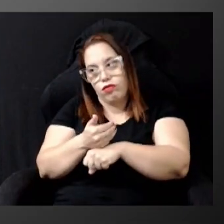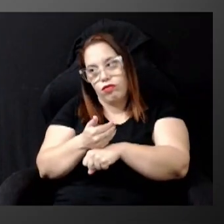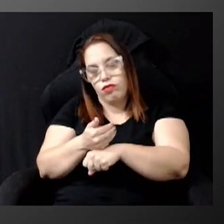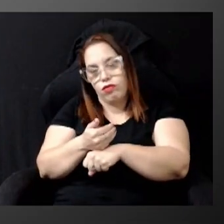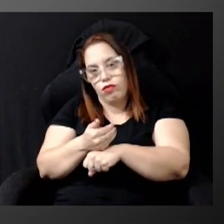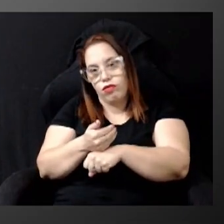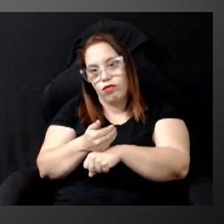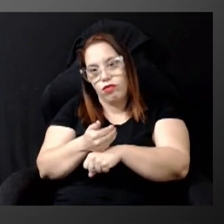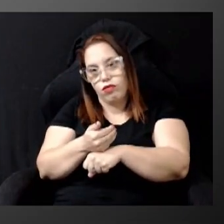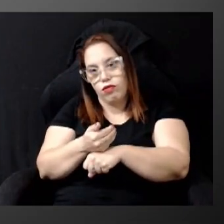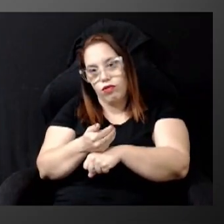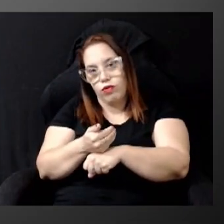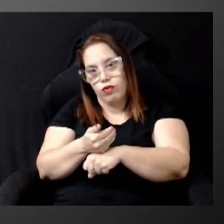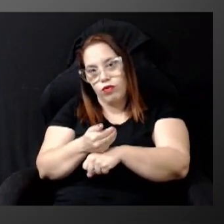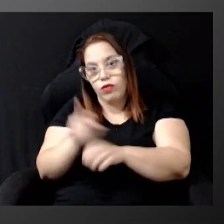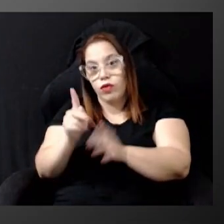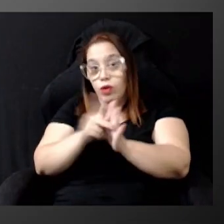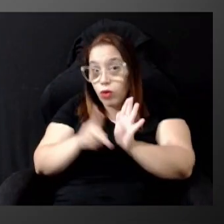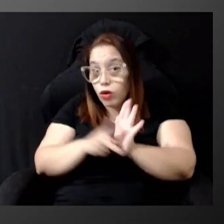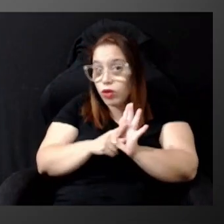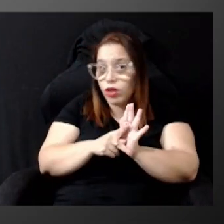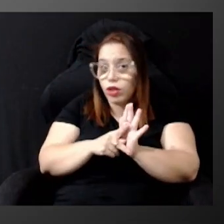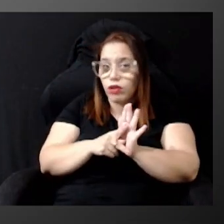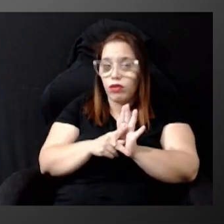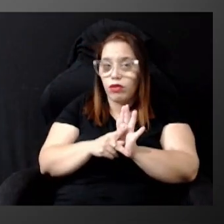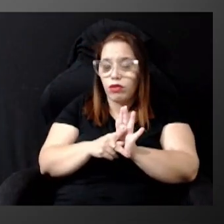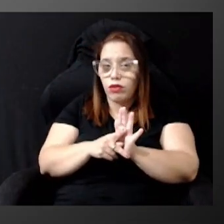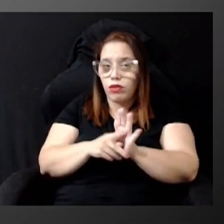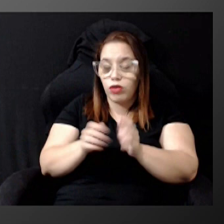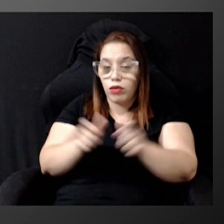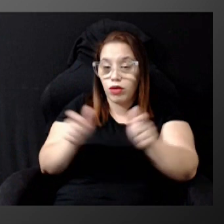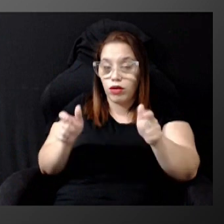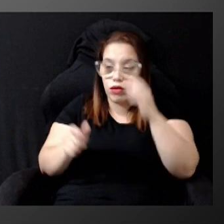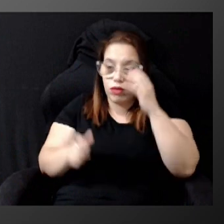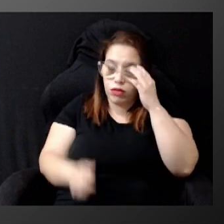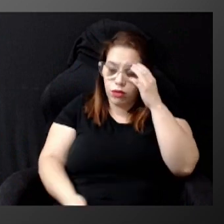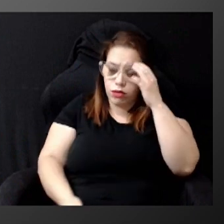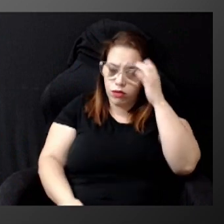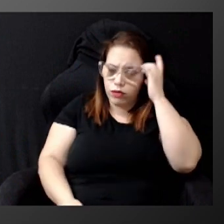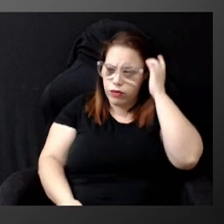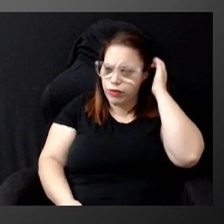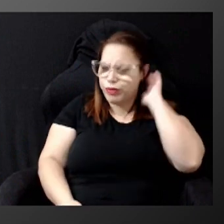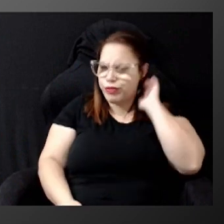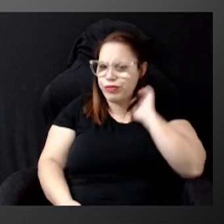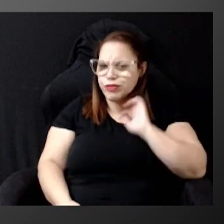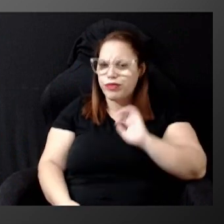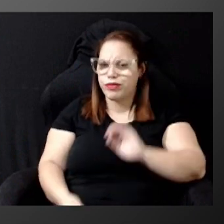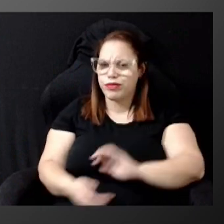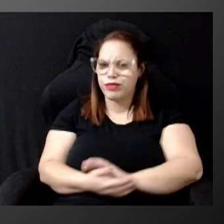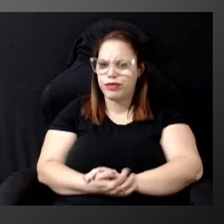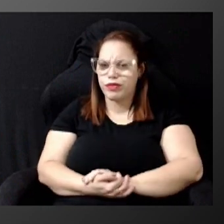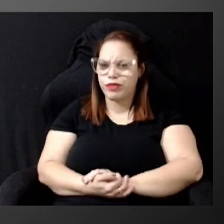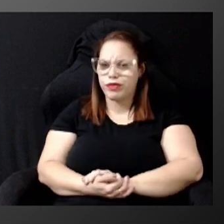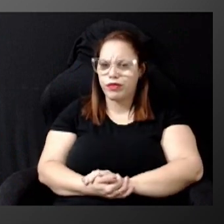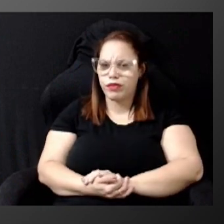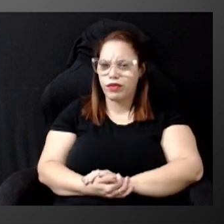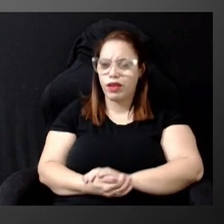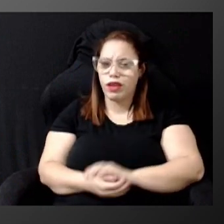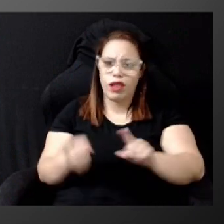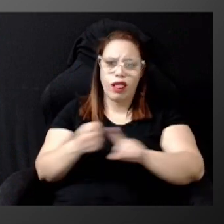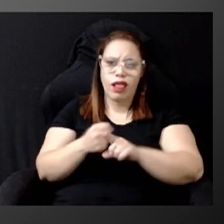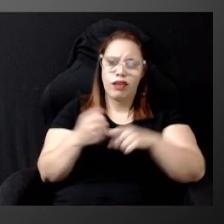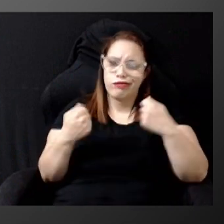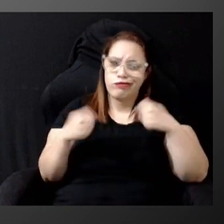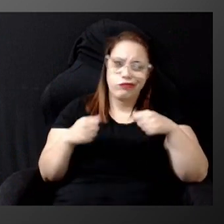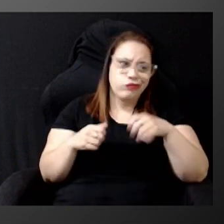o projeto de ampliação. E aí, muitas vezes, há embates desnecessários, porque se